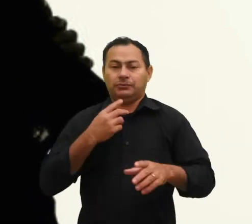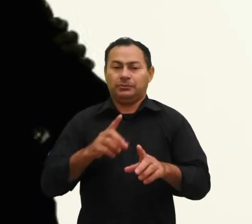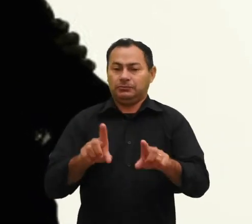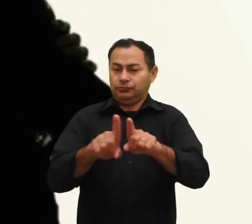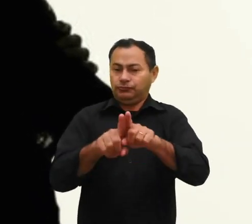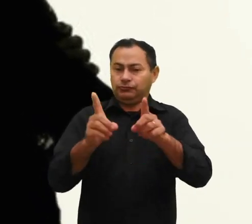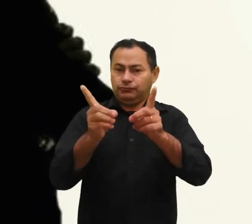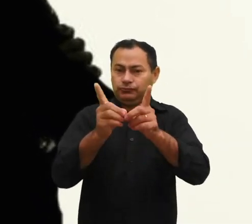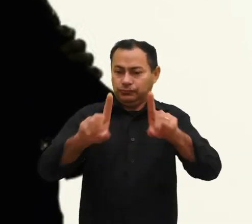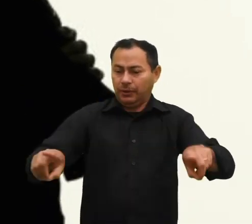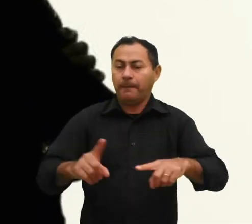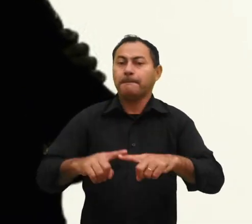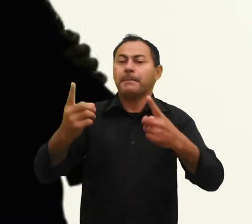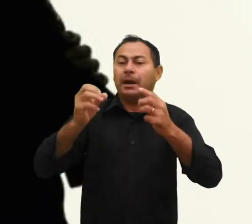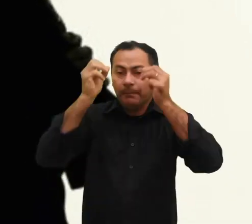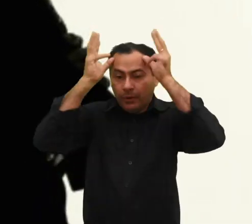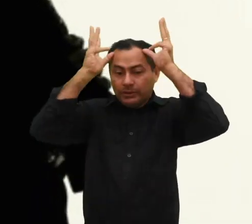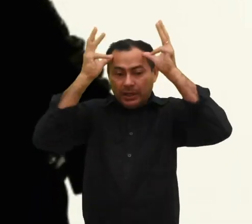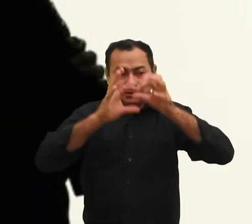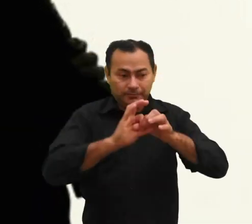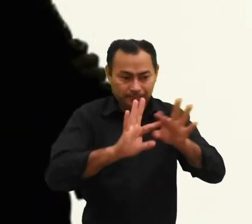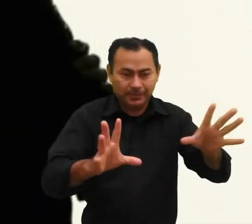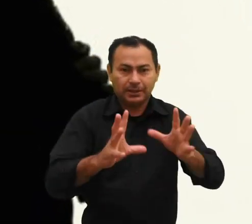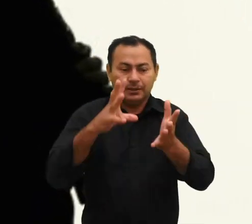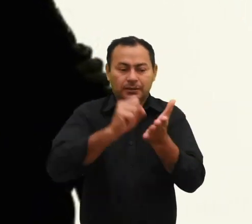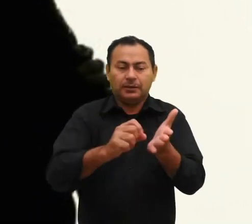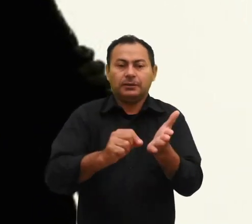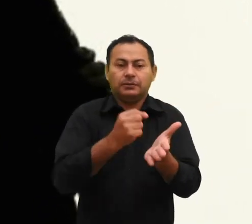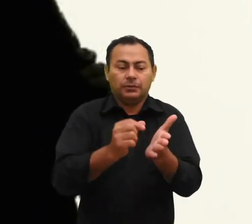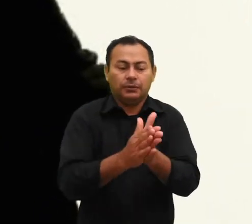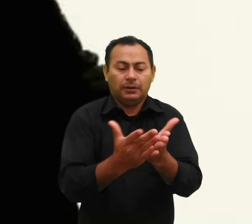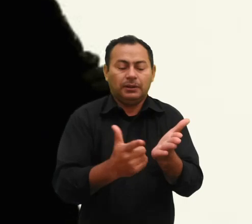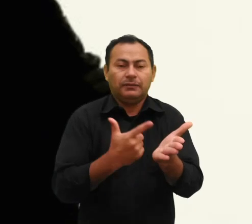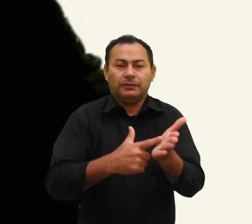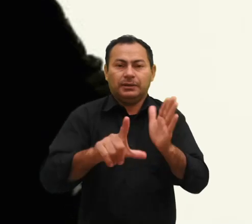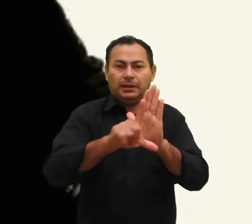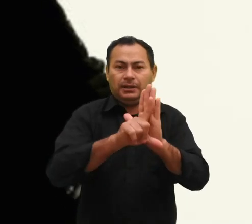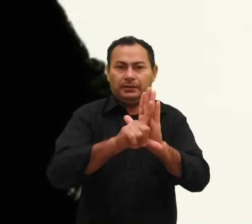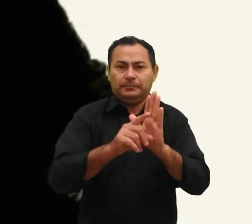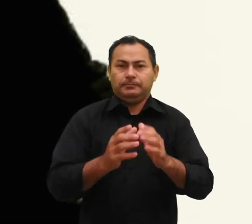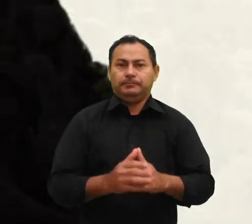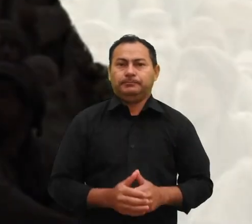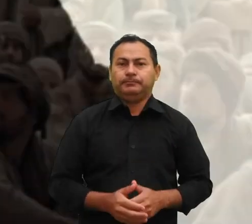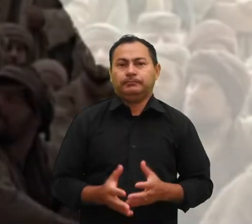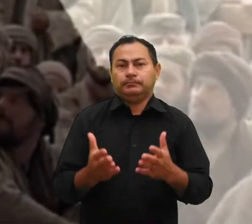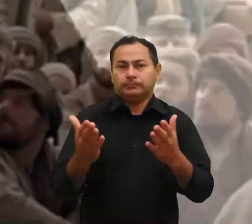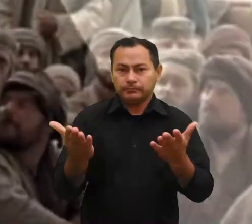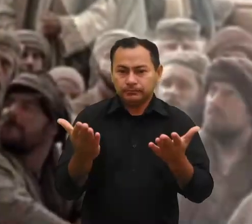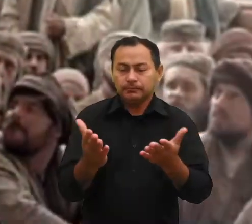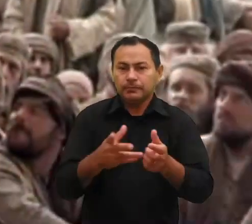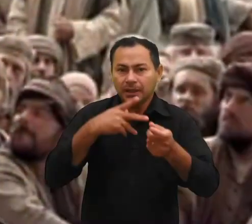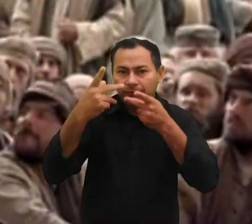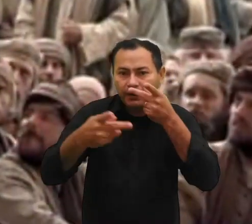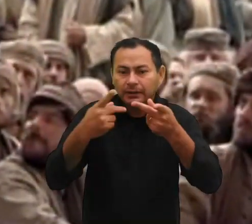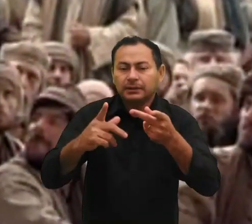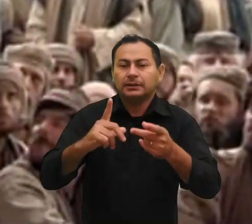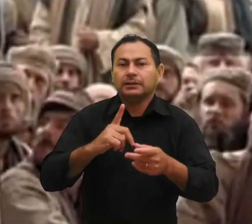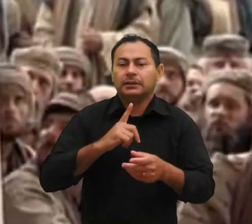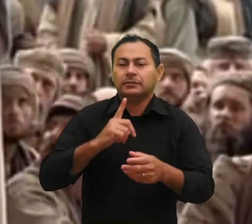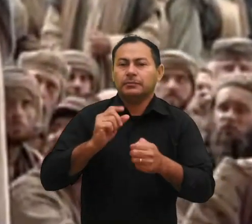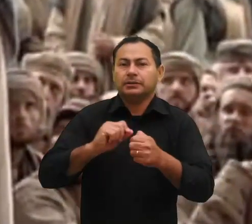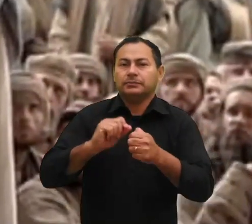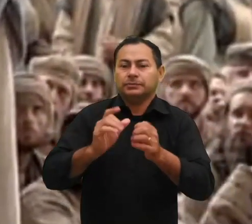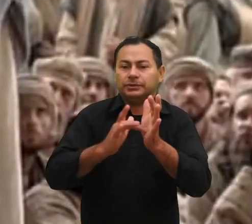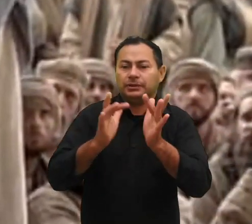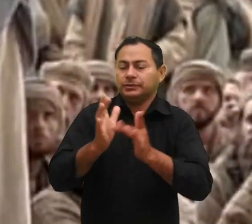casamento, mas Moisés tinha permitido o divórcio conforme está registrado nos livros da lei. Como eles estavam